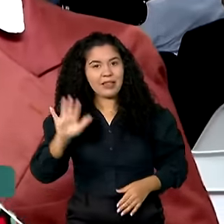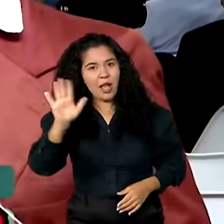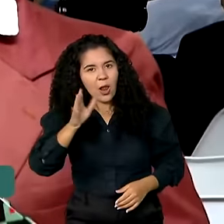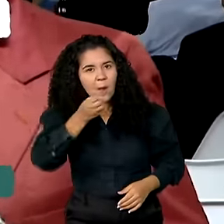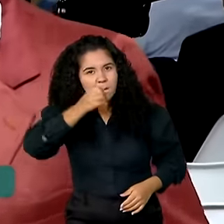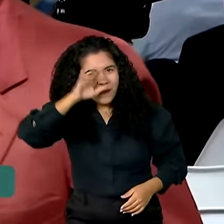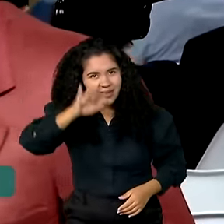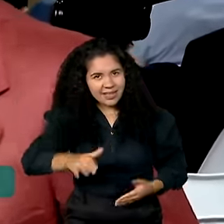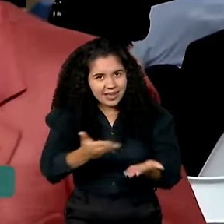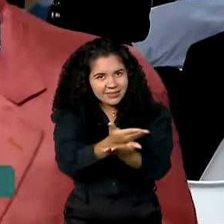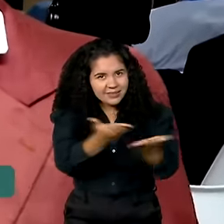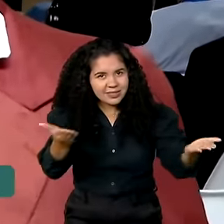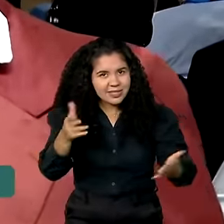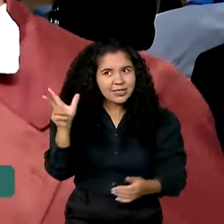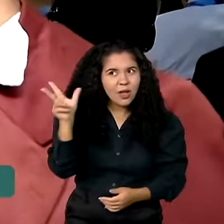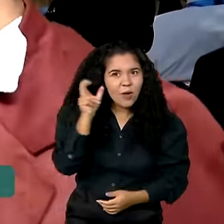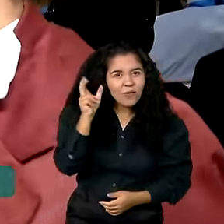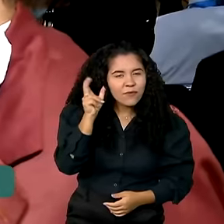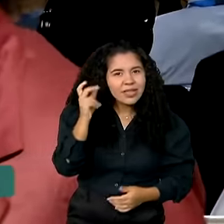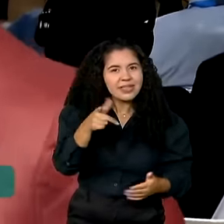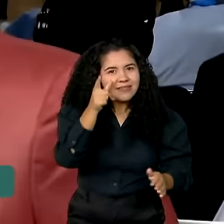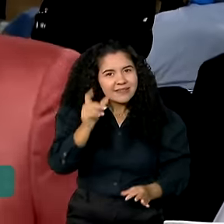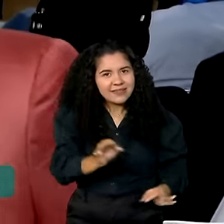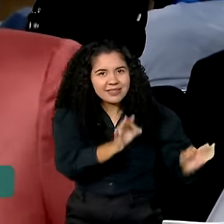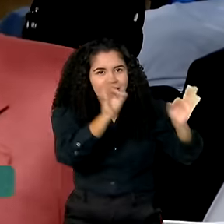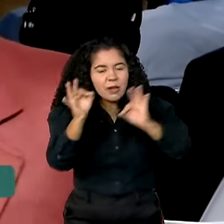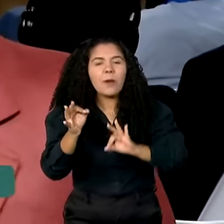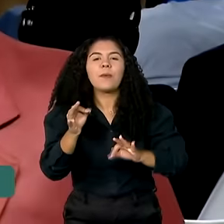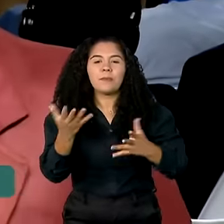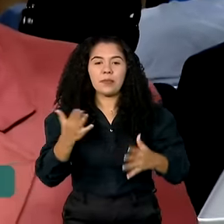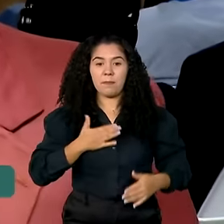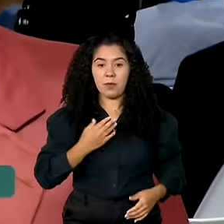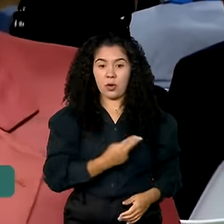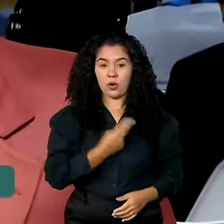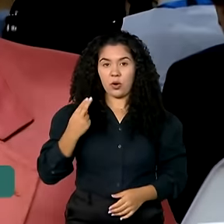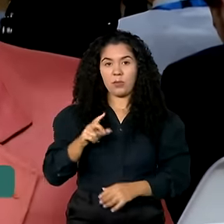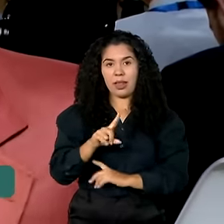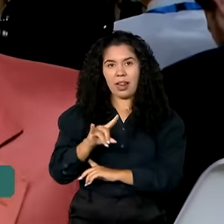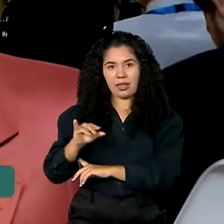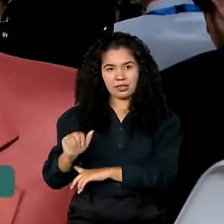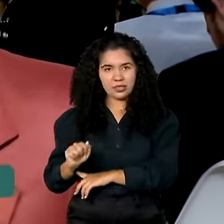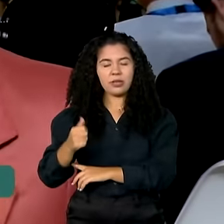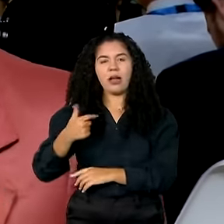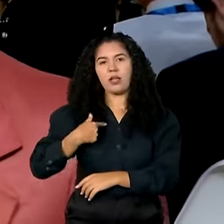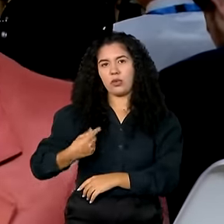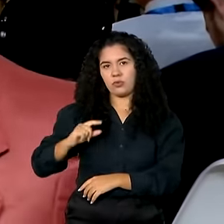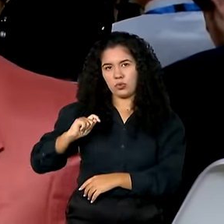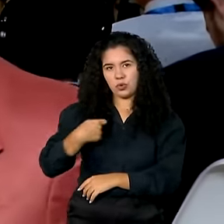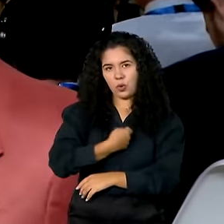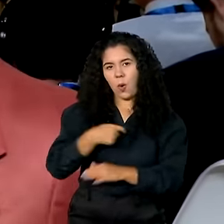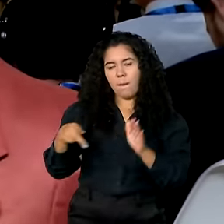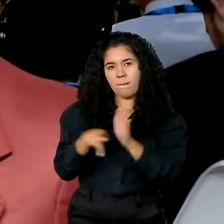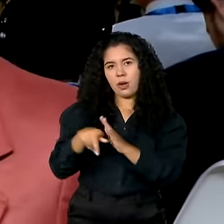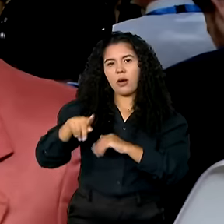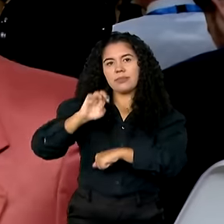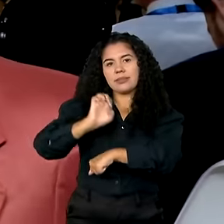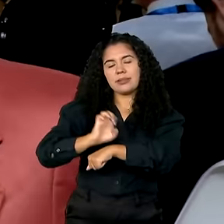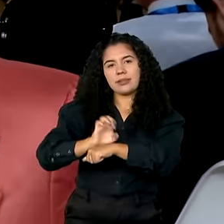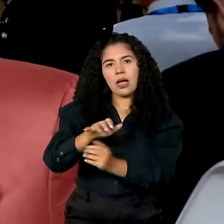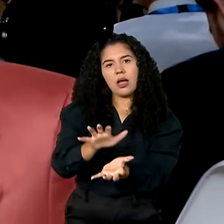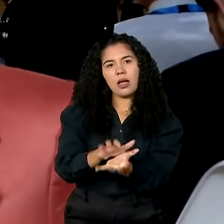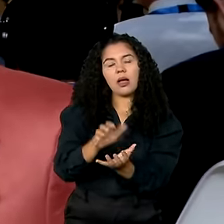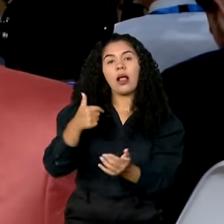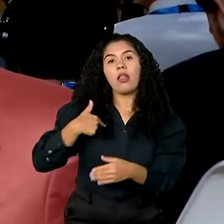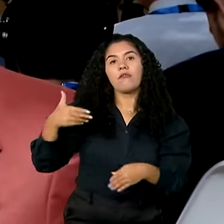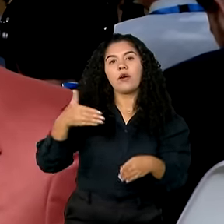todo mundo que está nos ouvindo. No caso do Brasil, bom dia, né? Meu nome é Lídia Lins, eu sou de Recife, Pernambuco. E eu vim participar da COP com uma